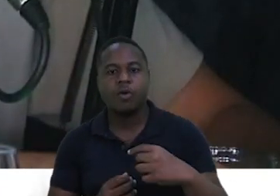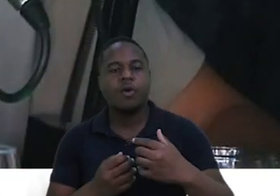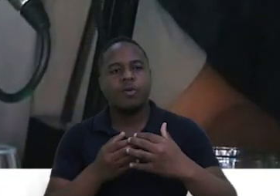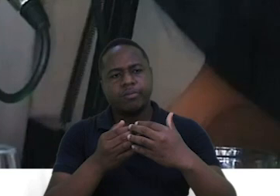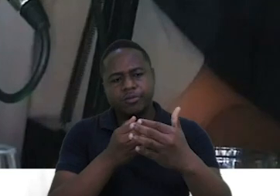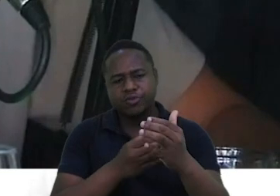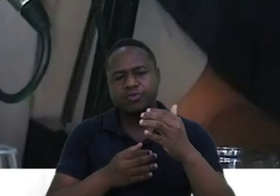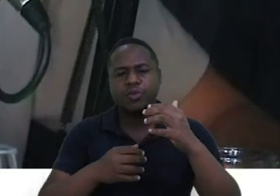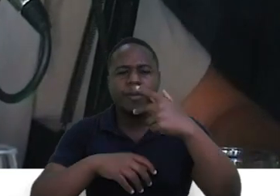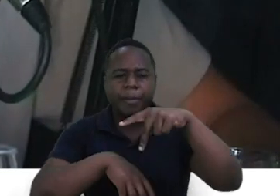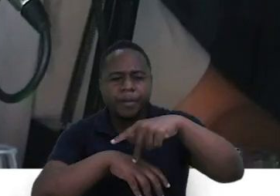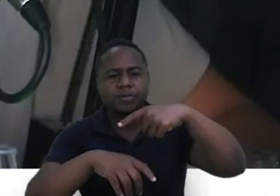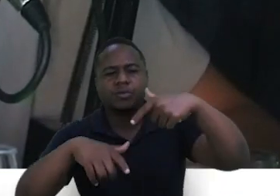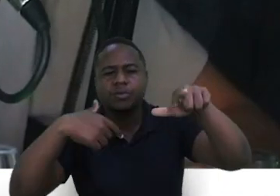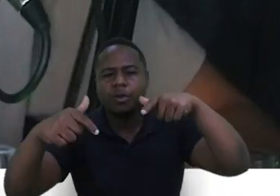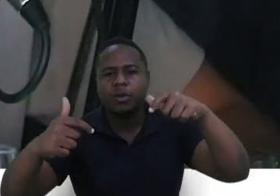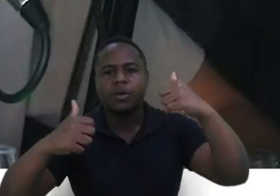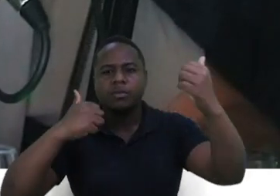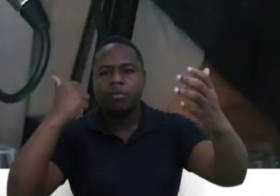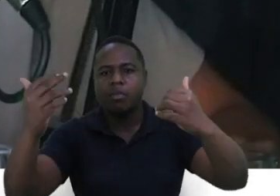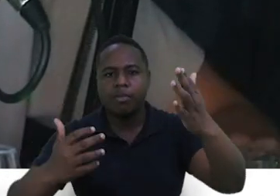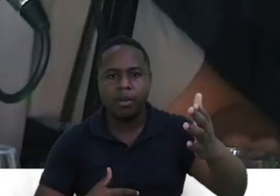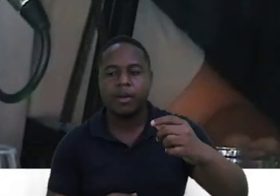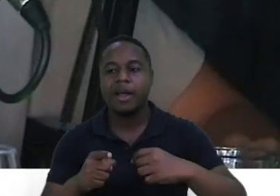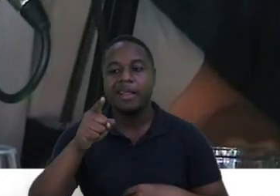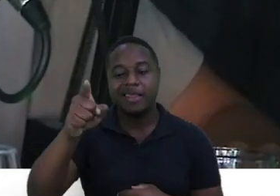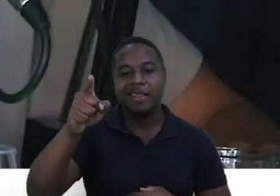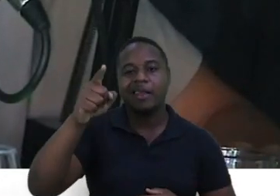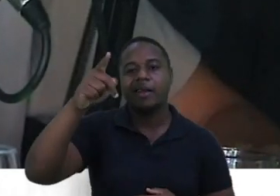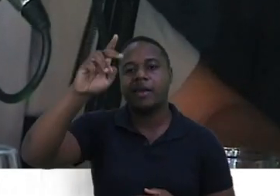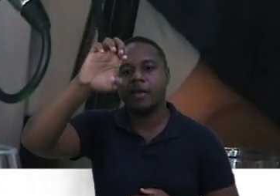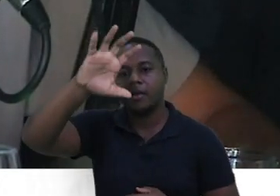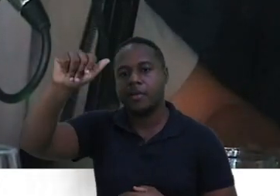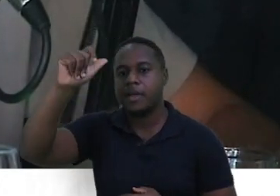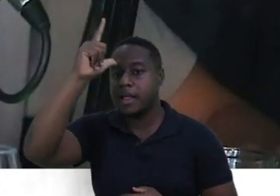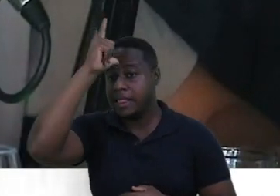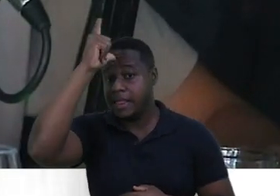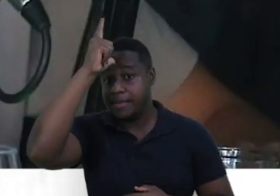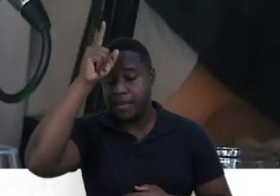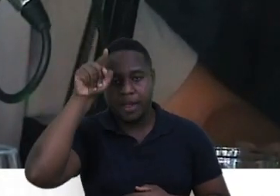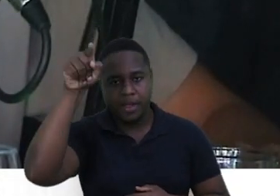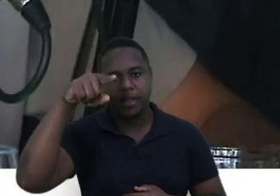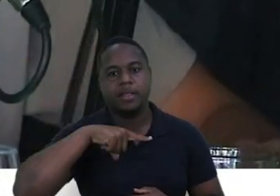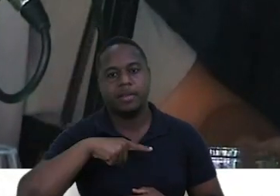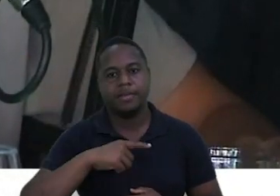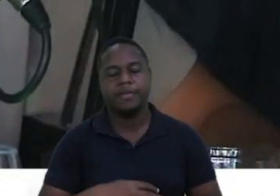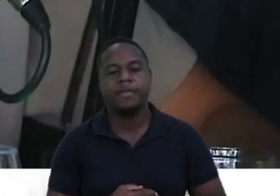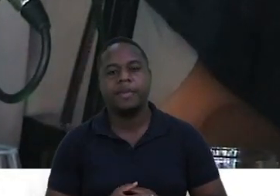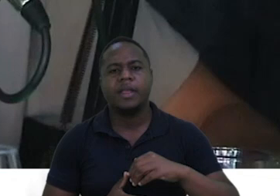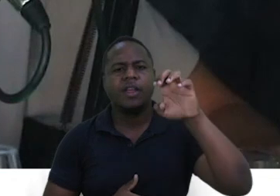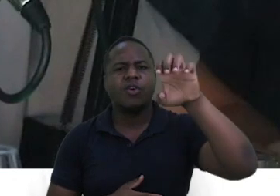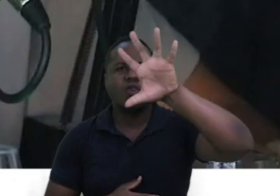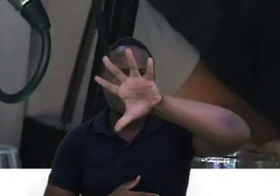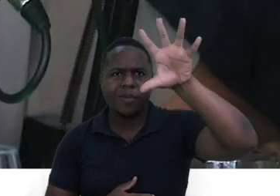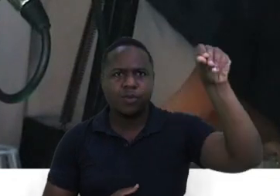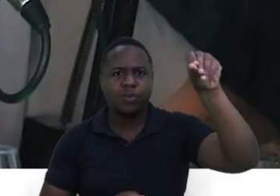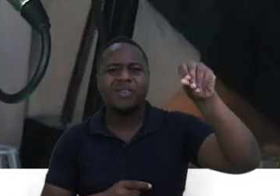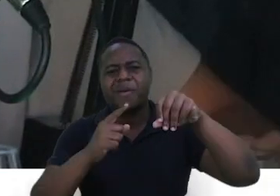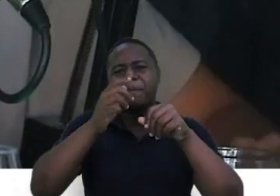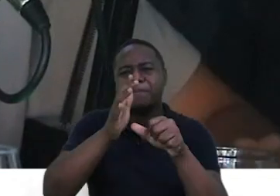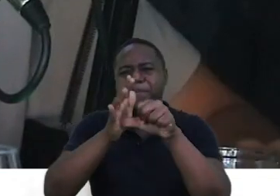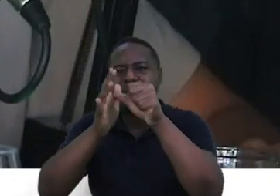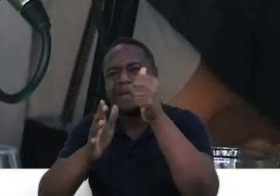exportado assim, pela Alemanha. Do que eu sei, o primeiro festival de forró que teve na Europa, se não me engano, foi em